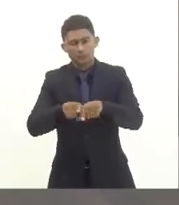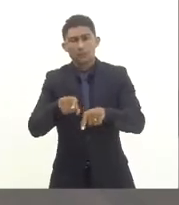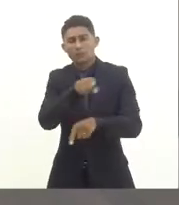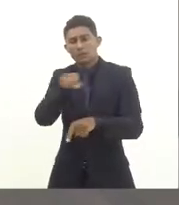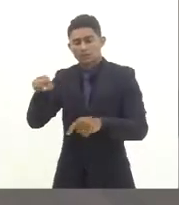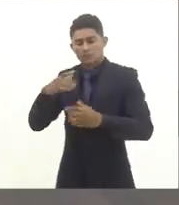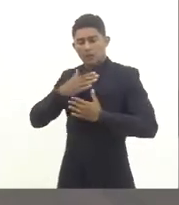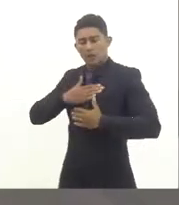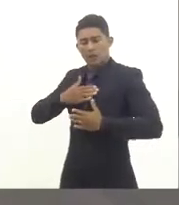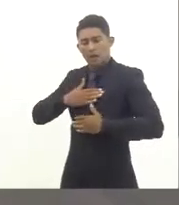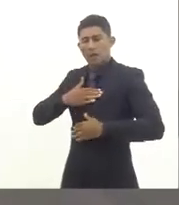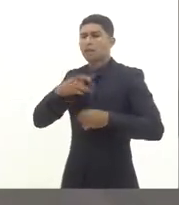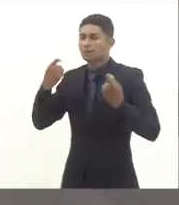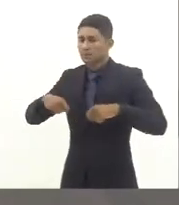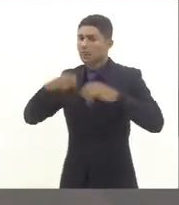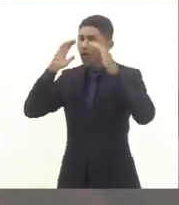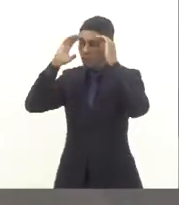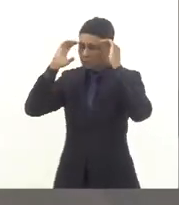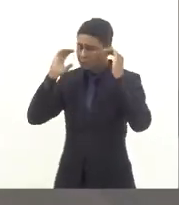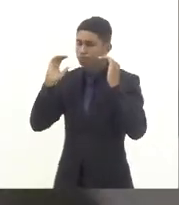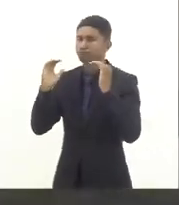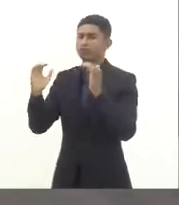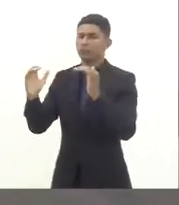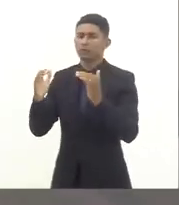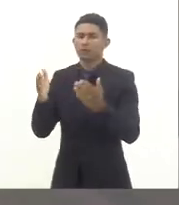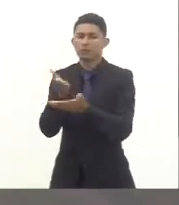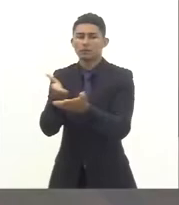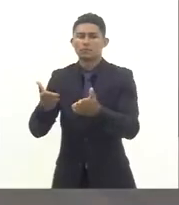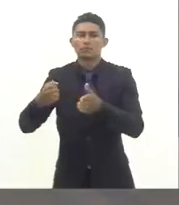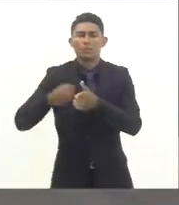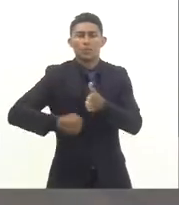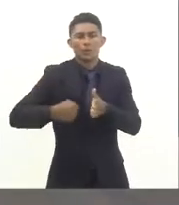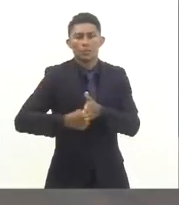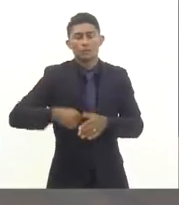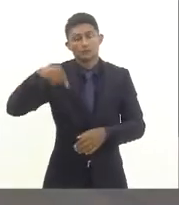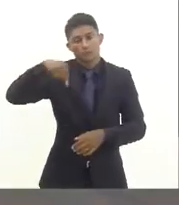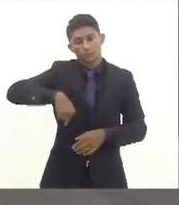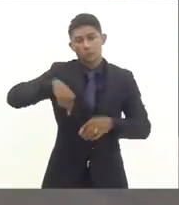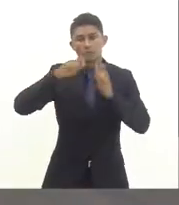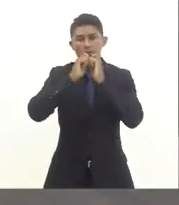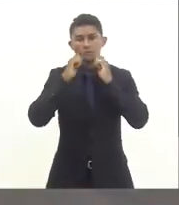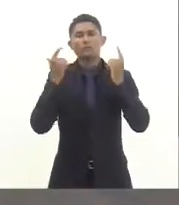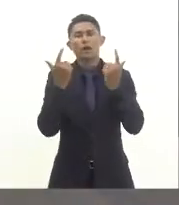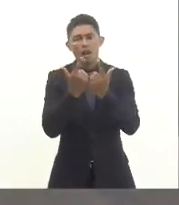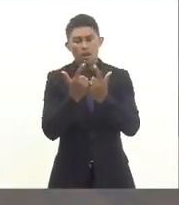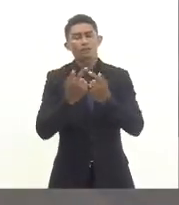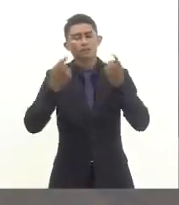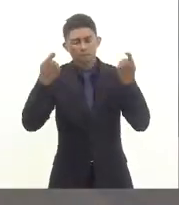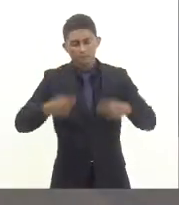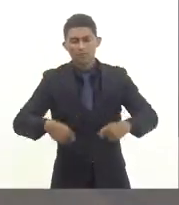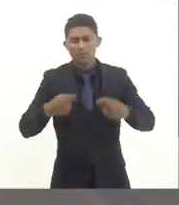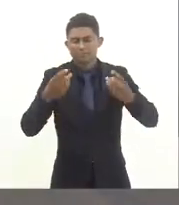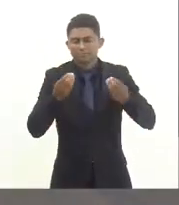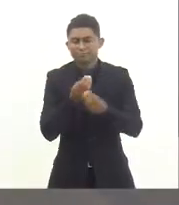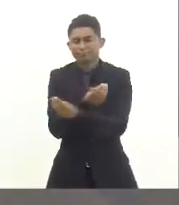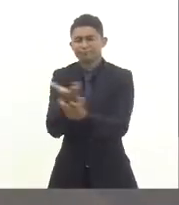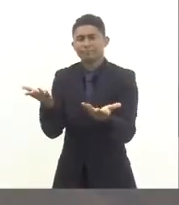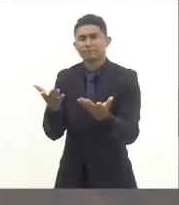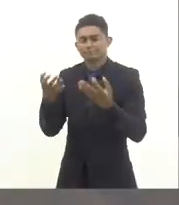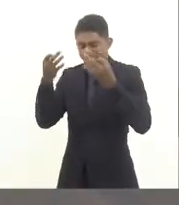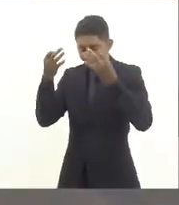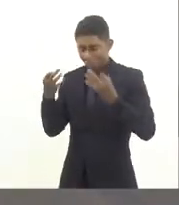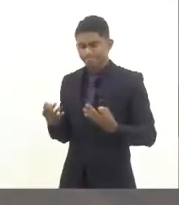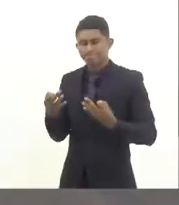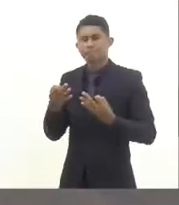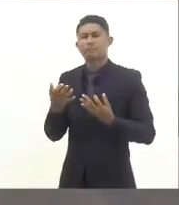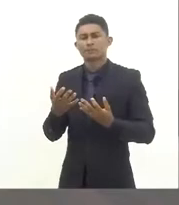respeitados reconhecer sua luta é o mínimo que essa casa faz dando dignidade para que o conjunto